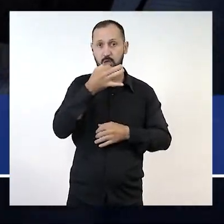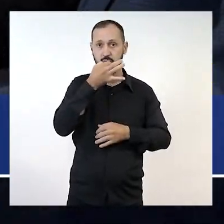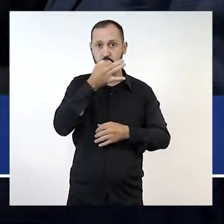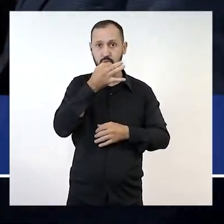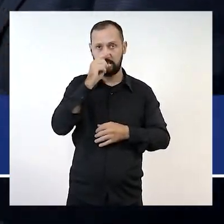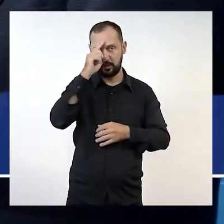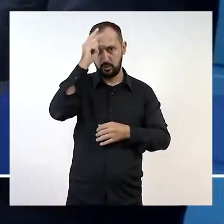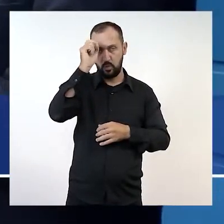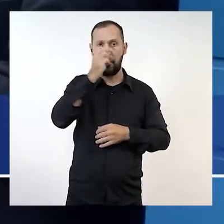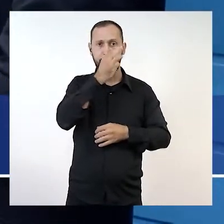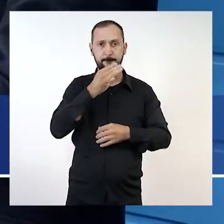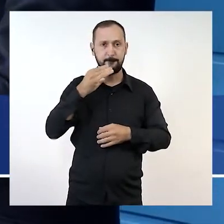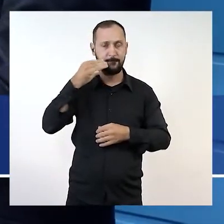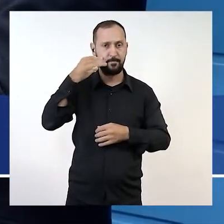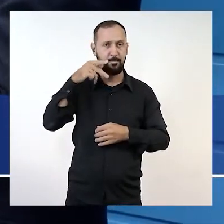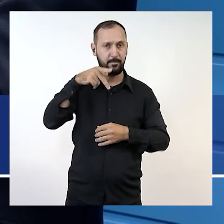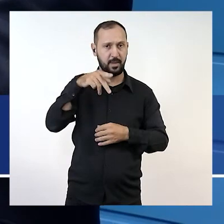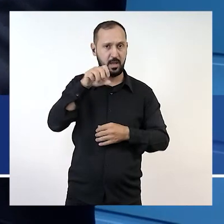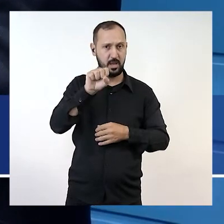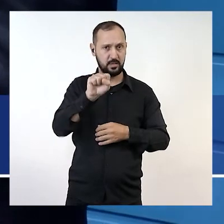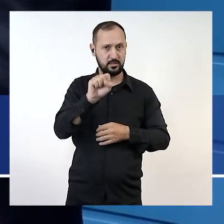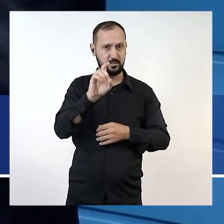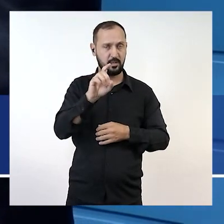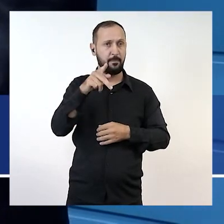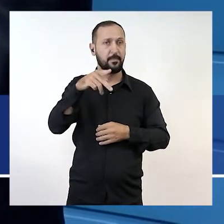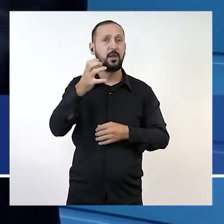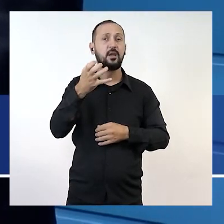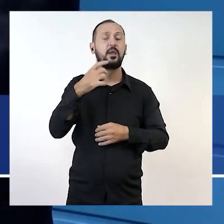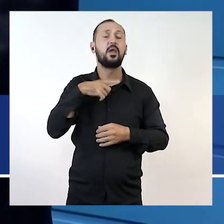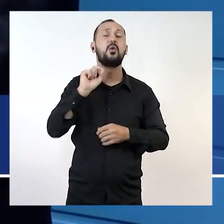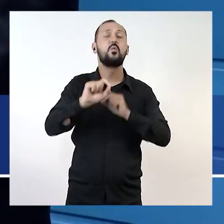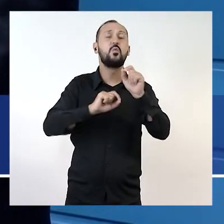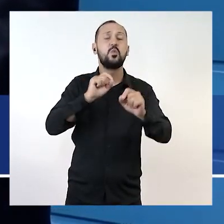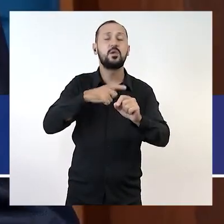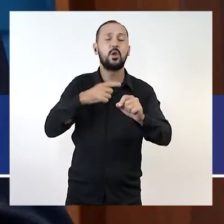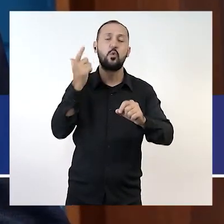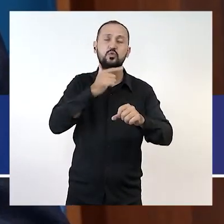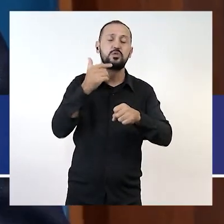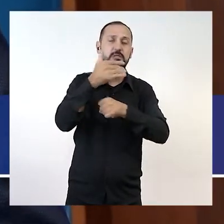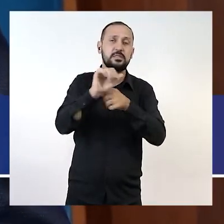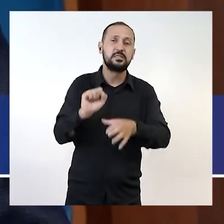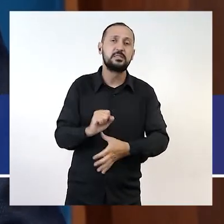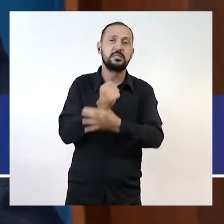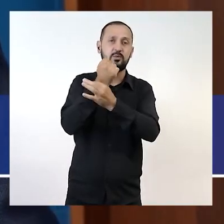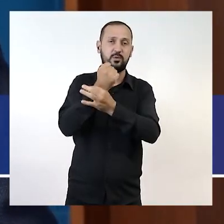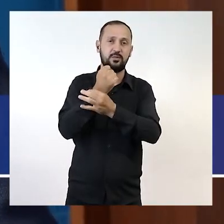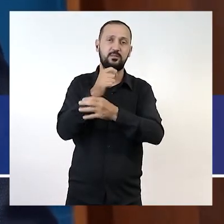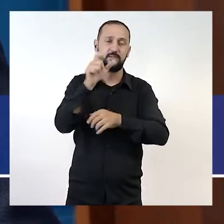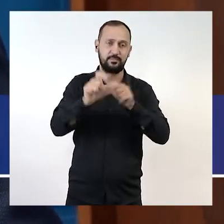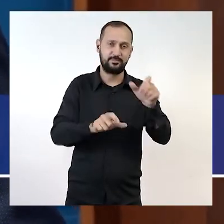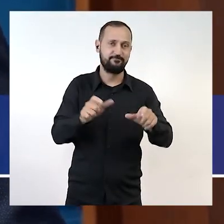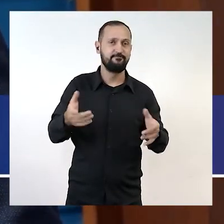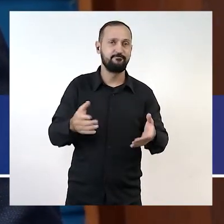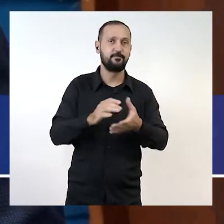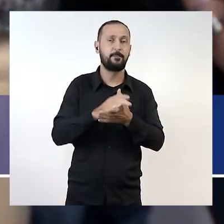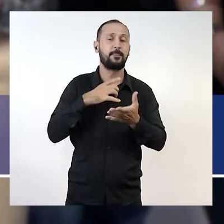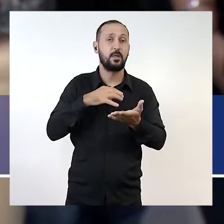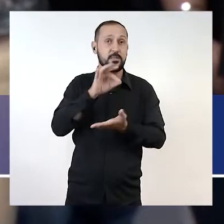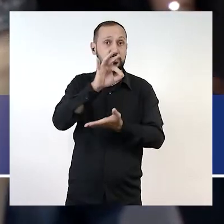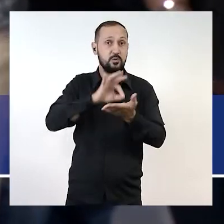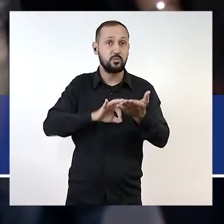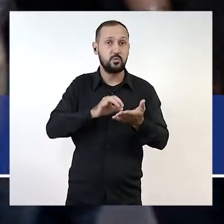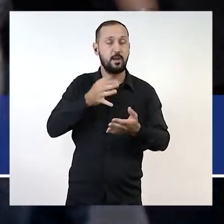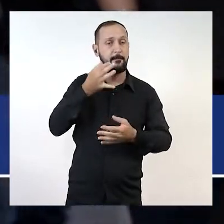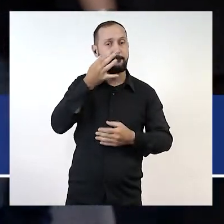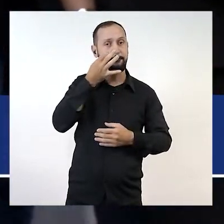do projeto, o deputado Marçal Filho, do PSDB, quer garantir mais segurança nesse tipo de transação financeira, com